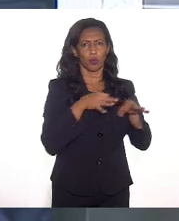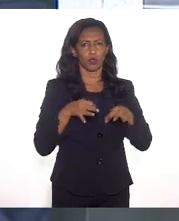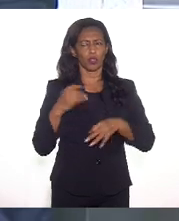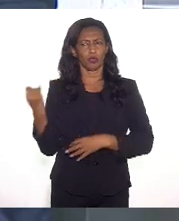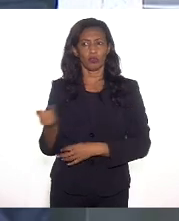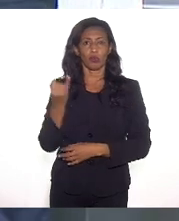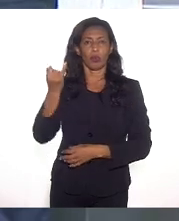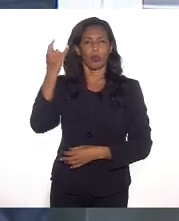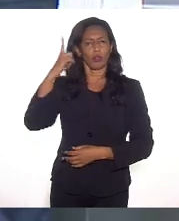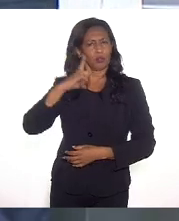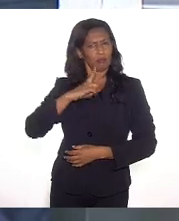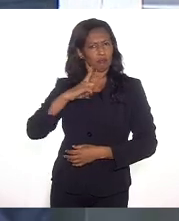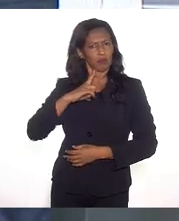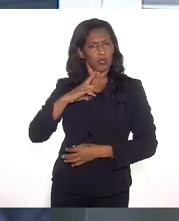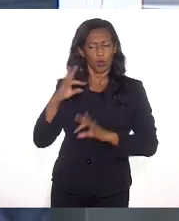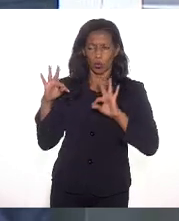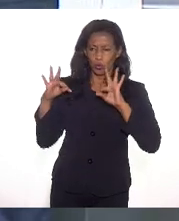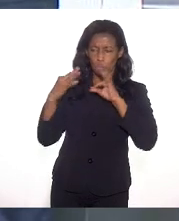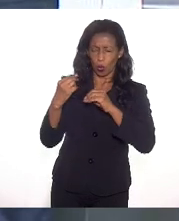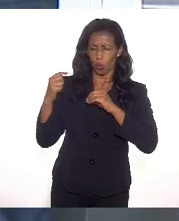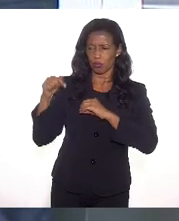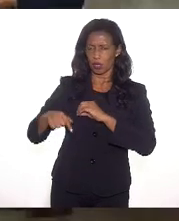importância que temos. Estamos todos aqui,